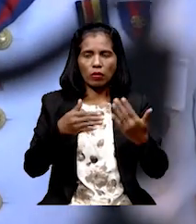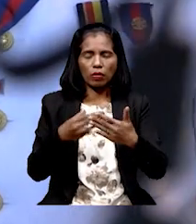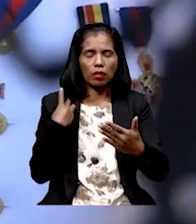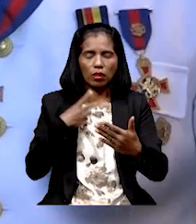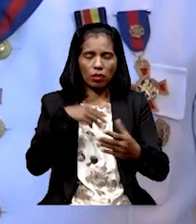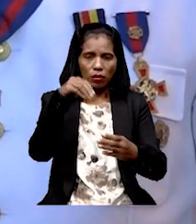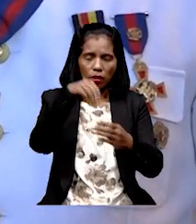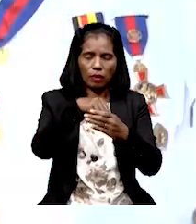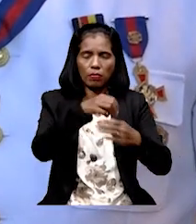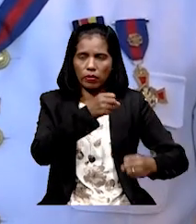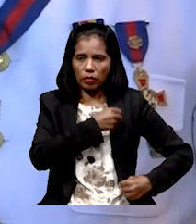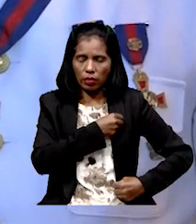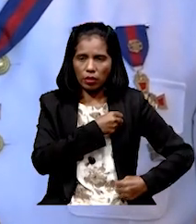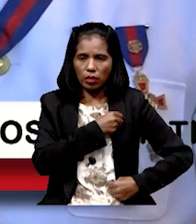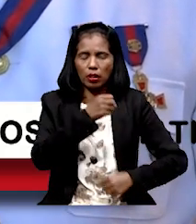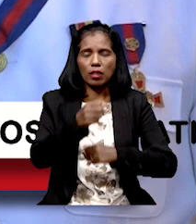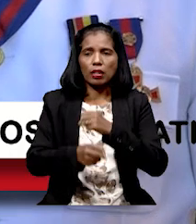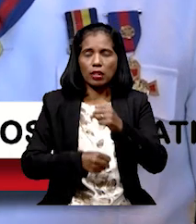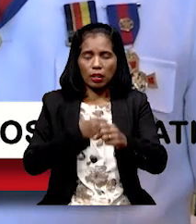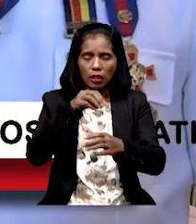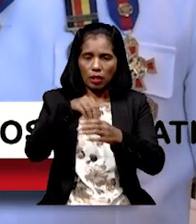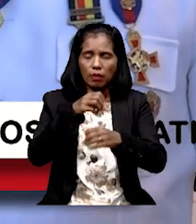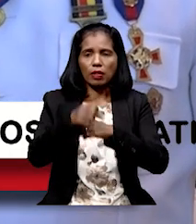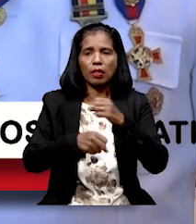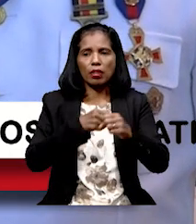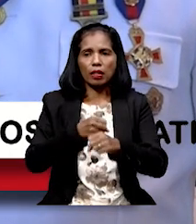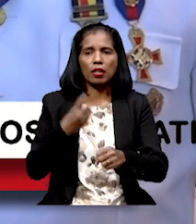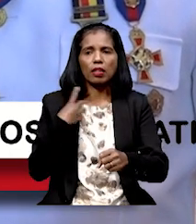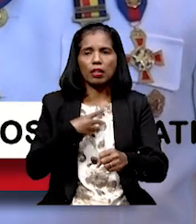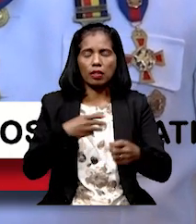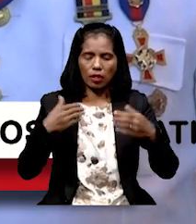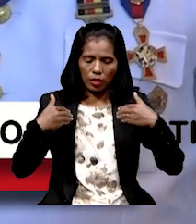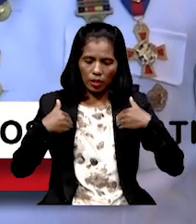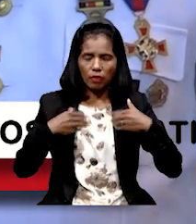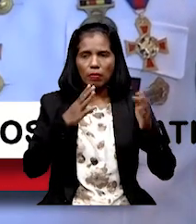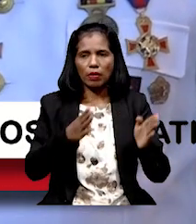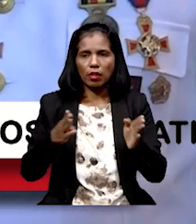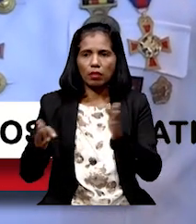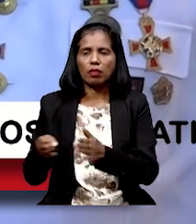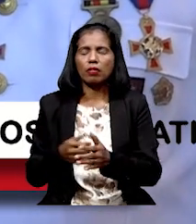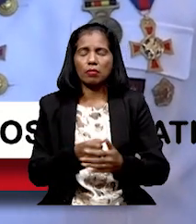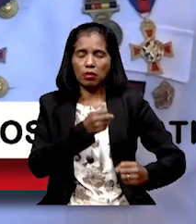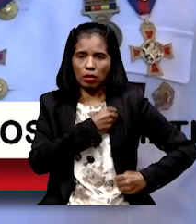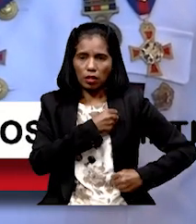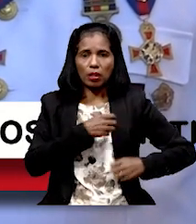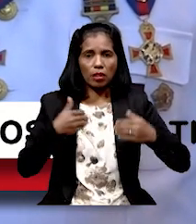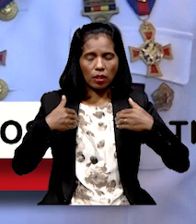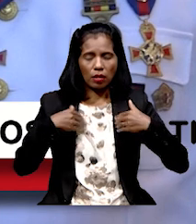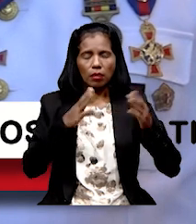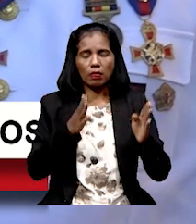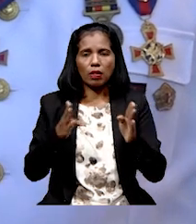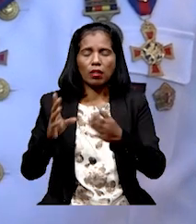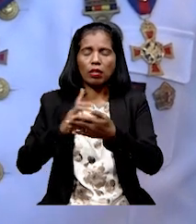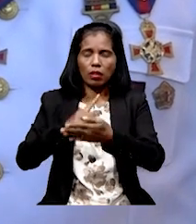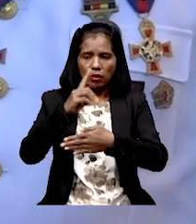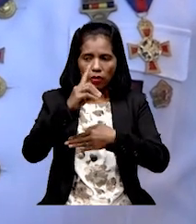ia, tinan ida ita sempre ia plano. Nebe militar ne ia tina plano ato halau ia tinan ida ninia,